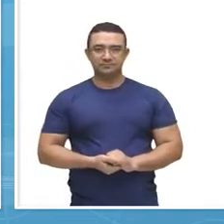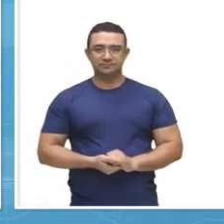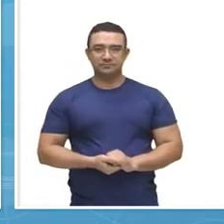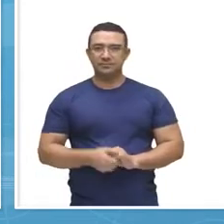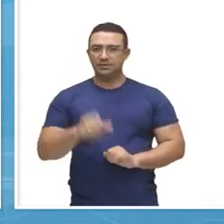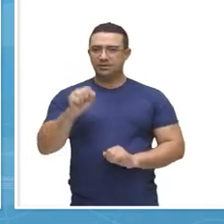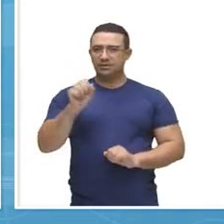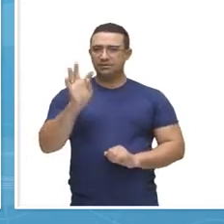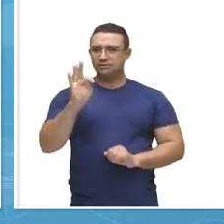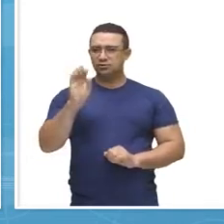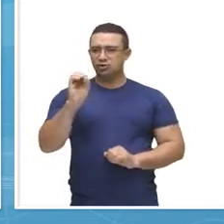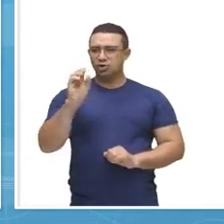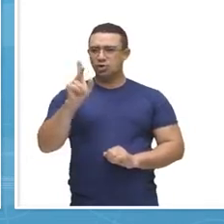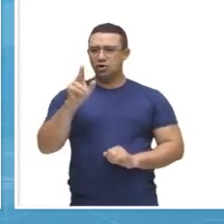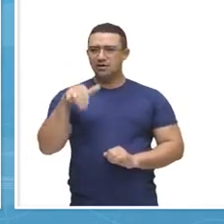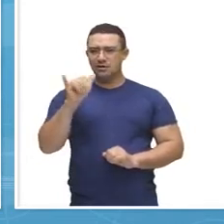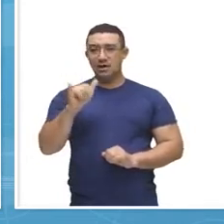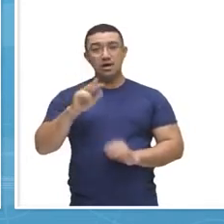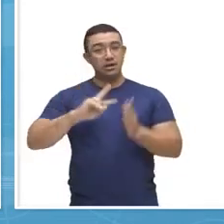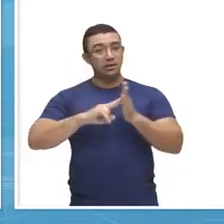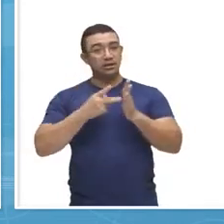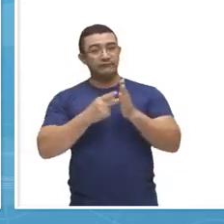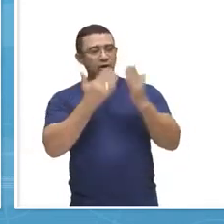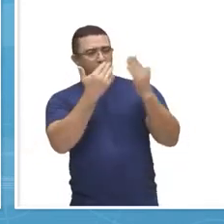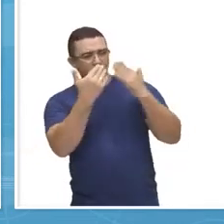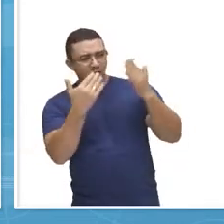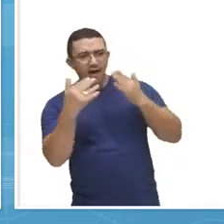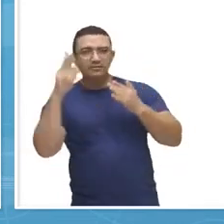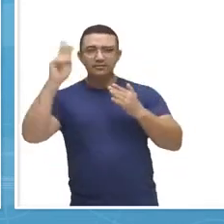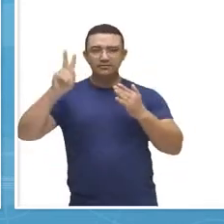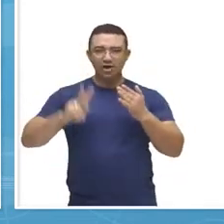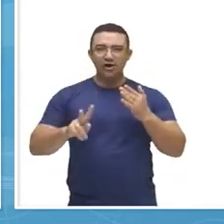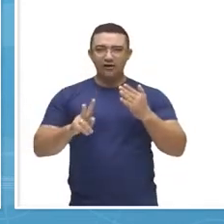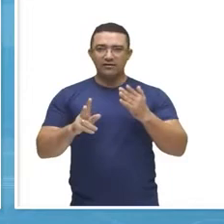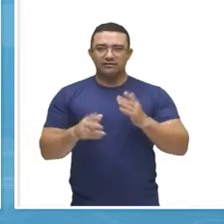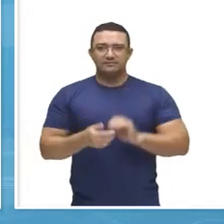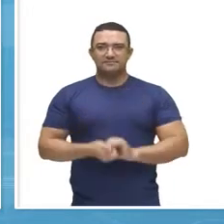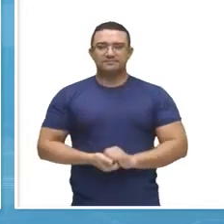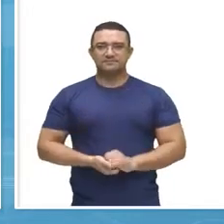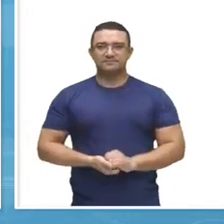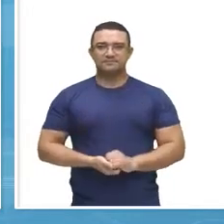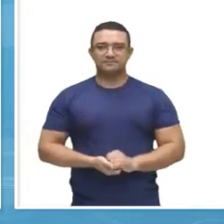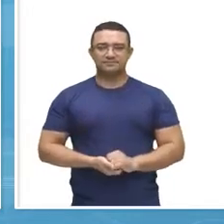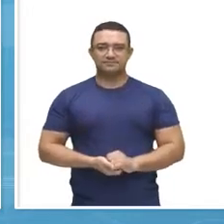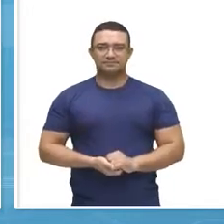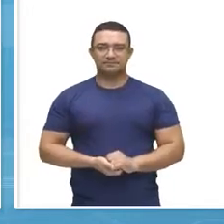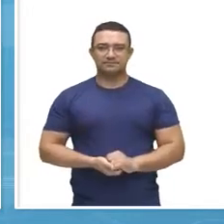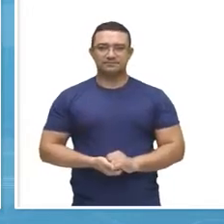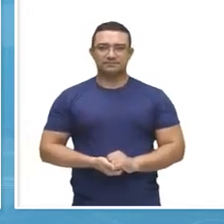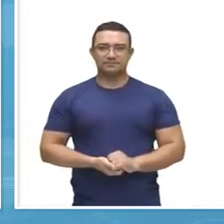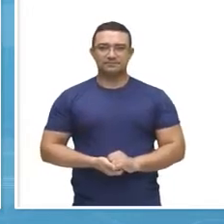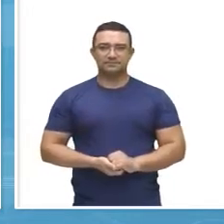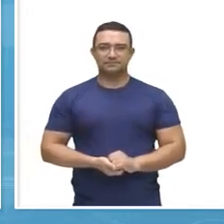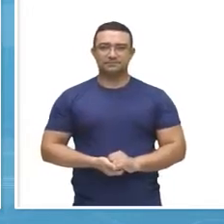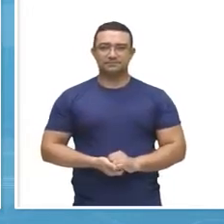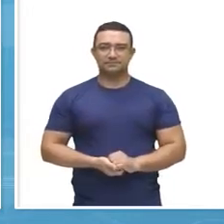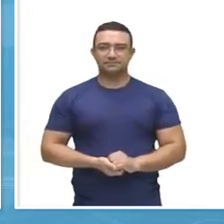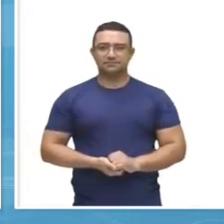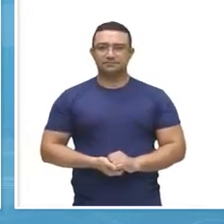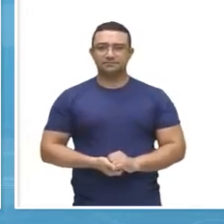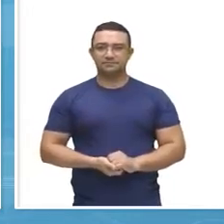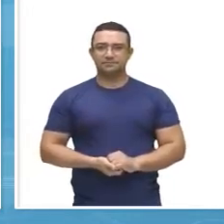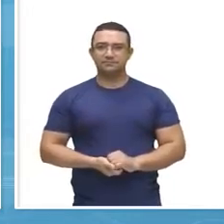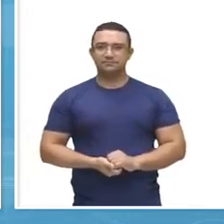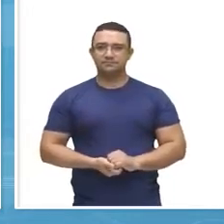aquela historinha, né? Aquela conversa, enfim... qualquer outra situação que não seja referente a um passado histórico, né? Que aí